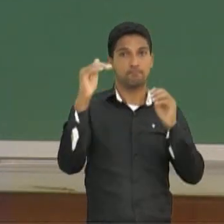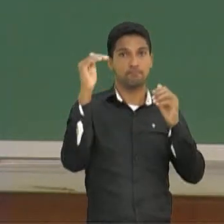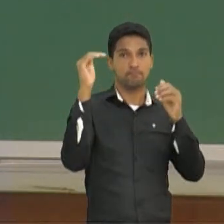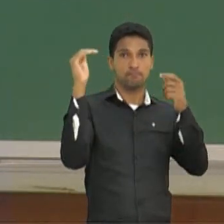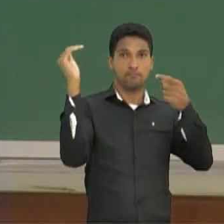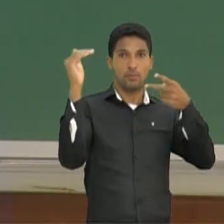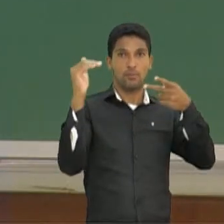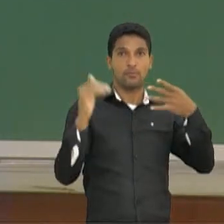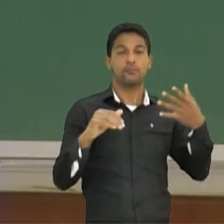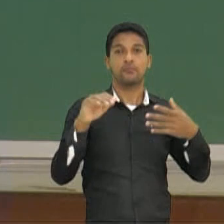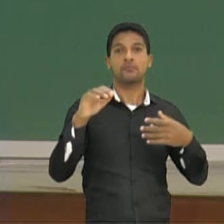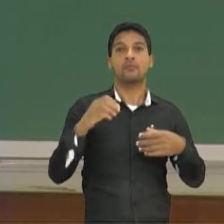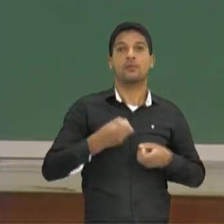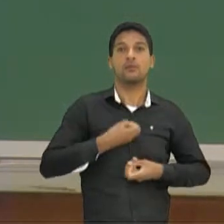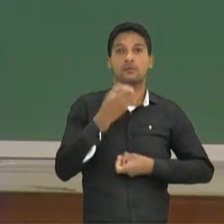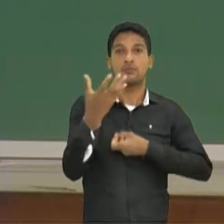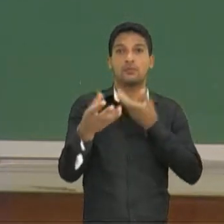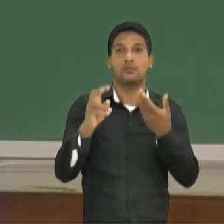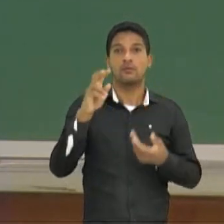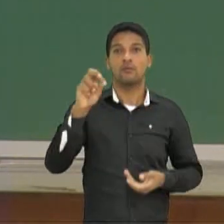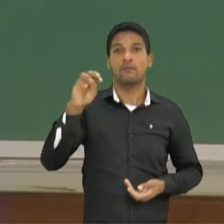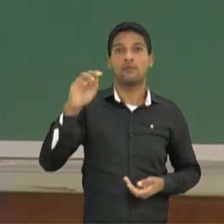são expressão verbal e corporal. Então,